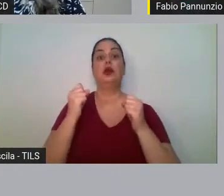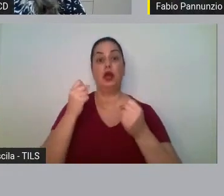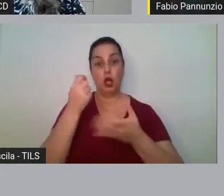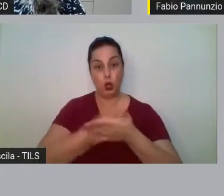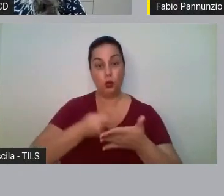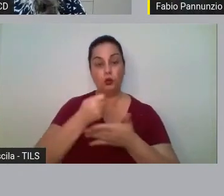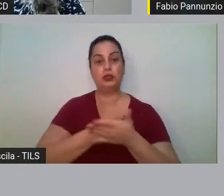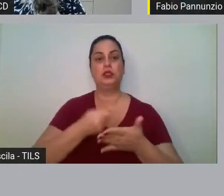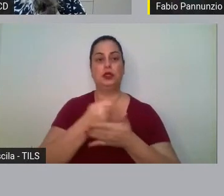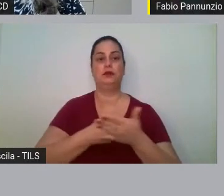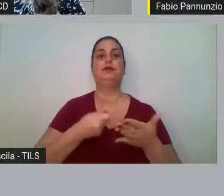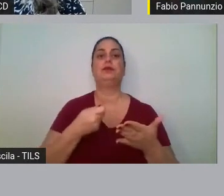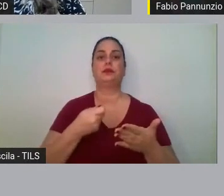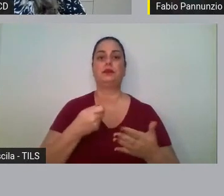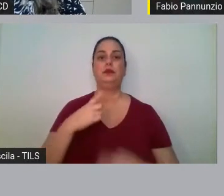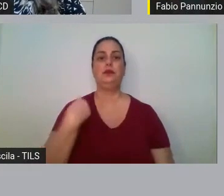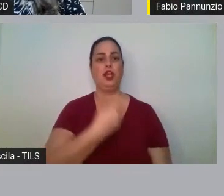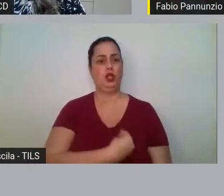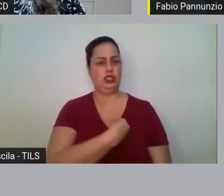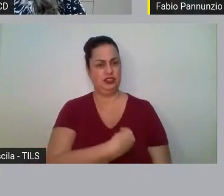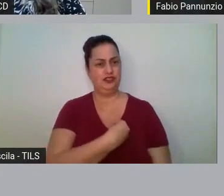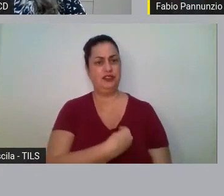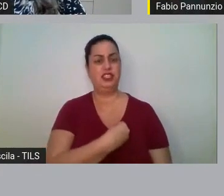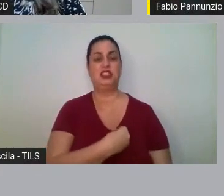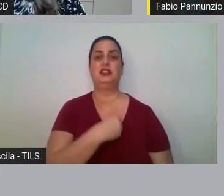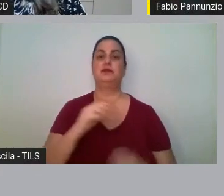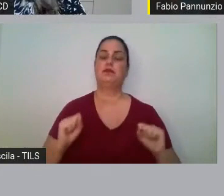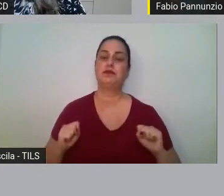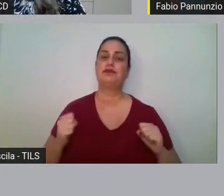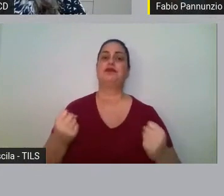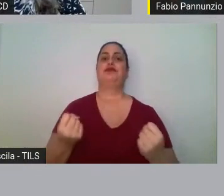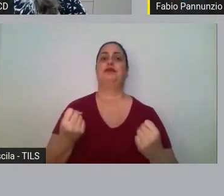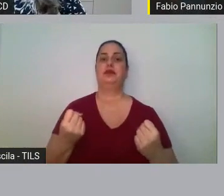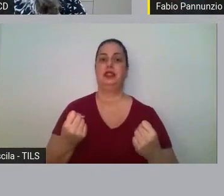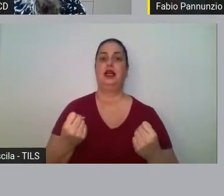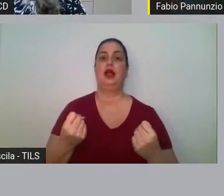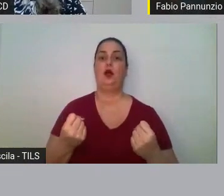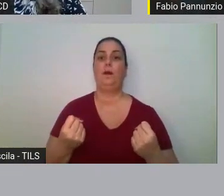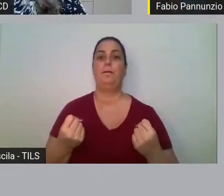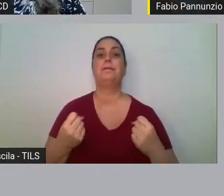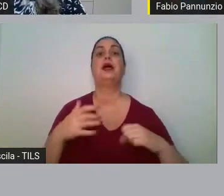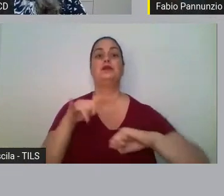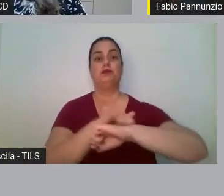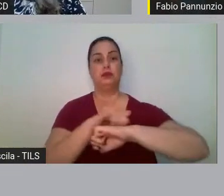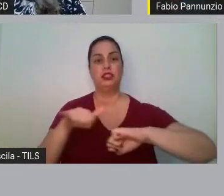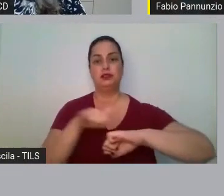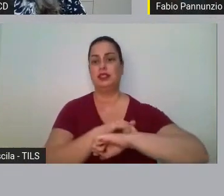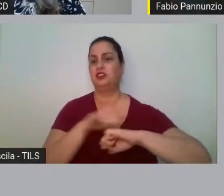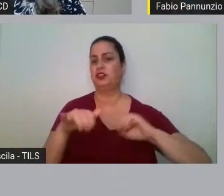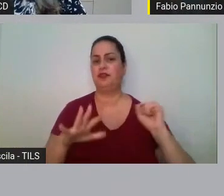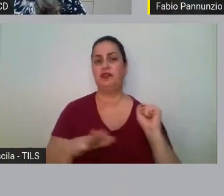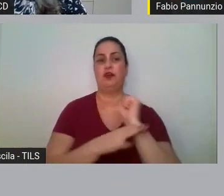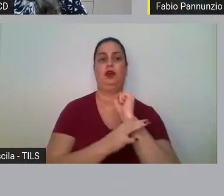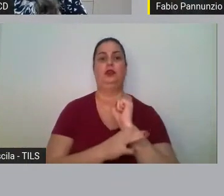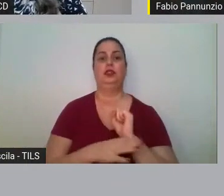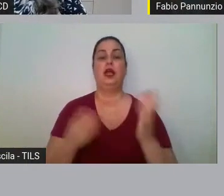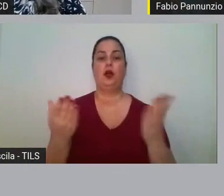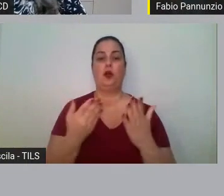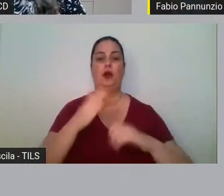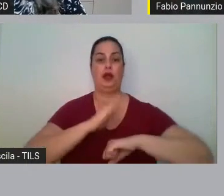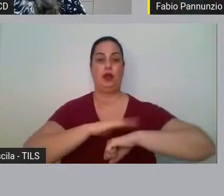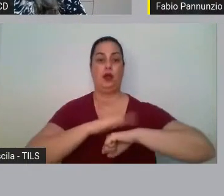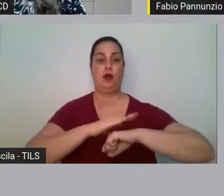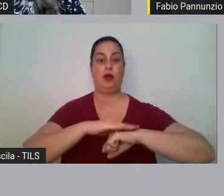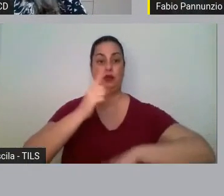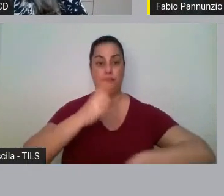a popularização dessa ferramenta poderosíssima que é a auditoria. É isso, gente, é hora de virar esse jogo. As